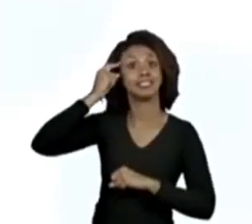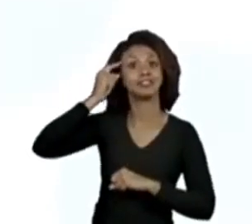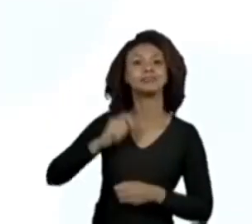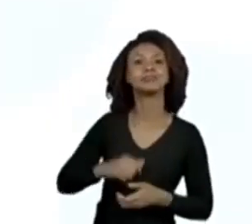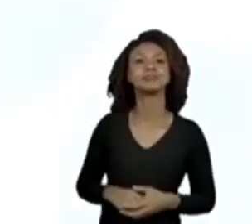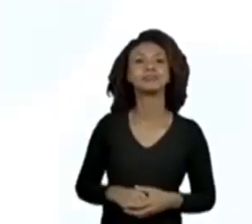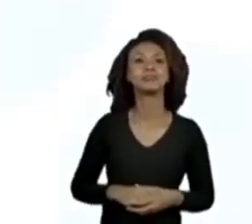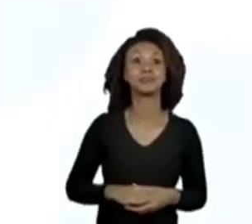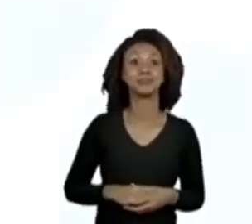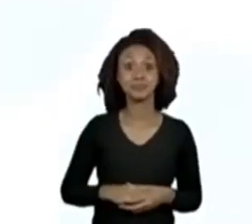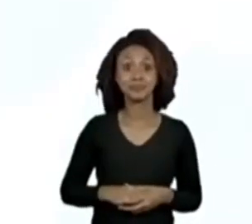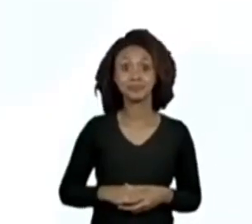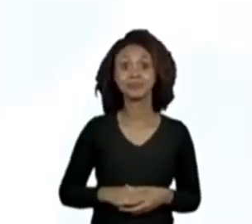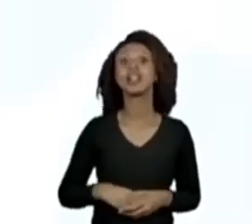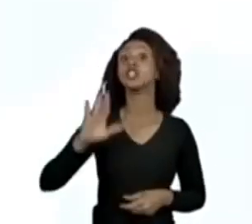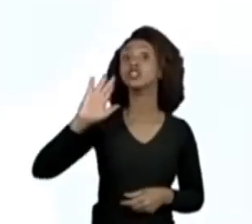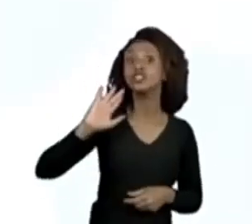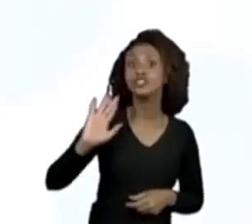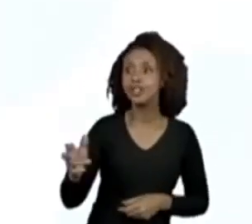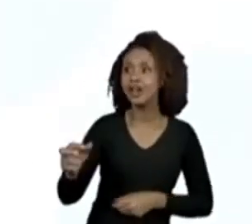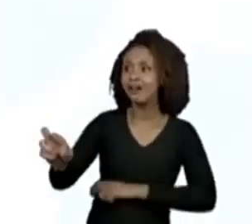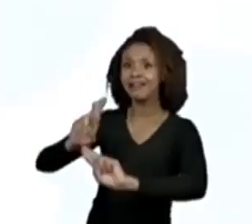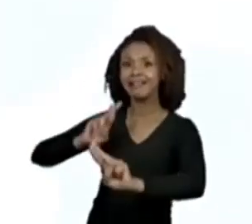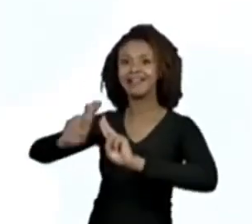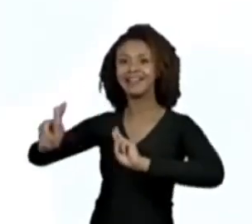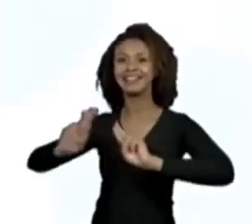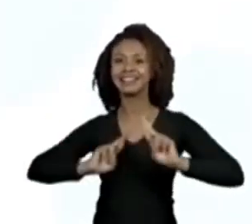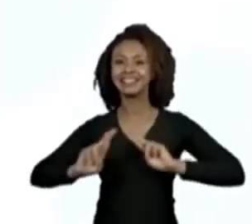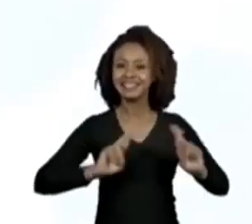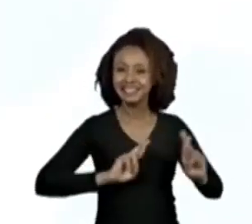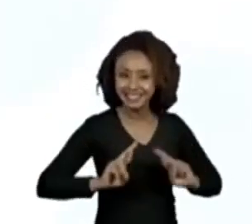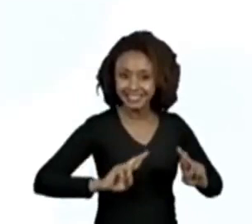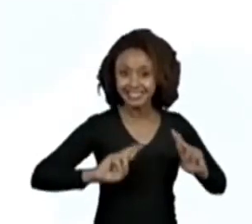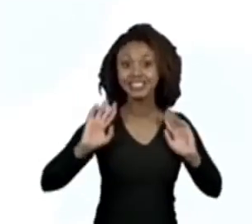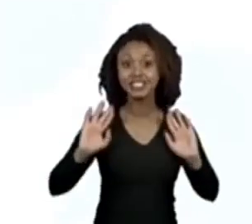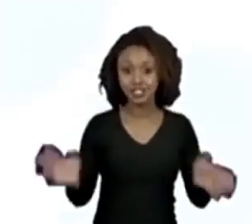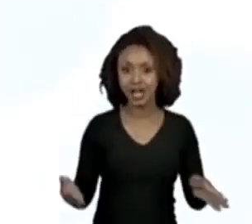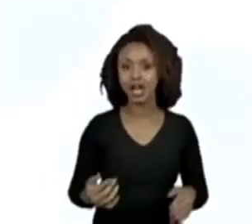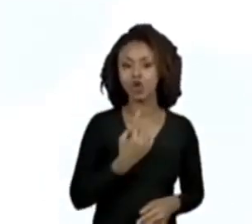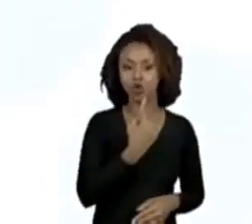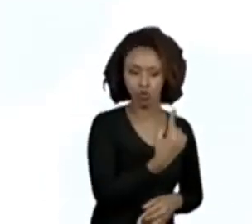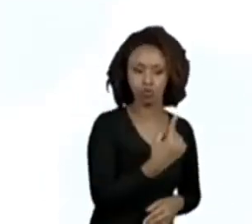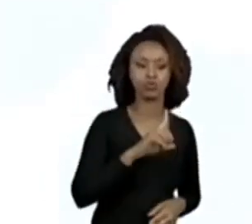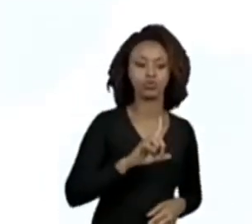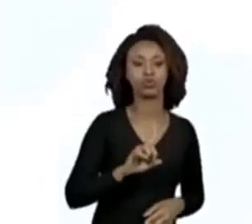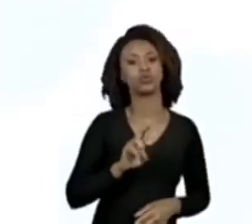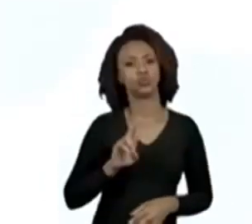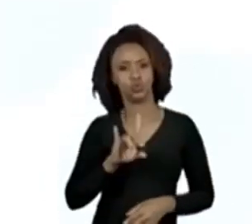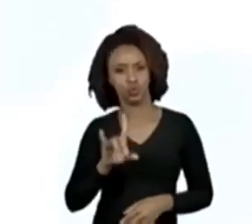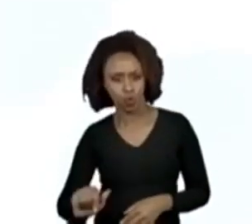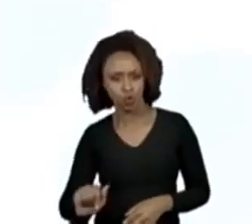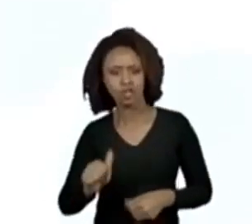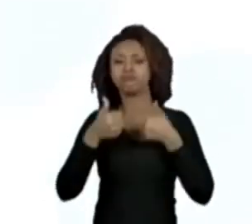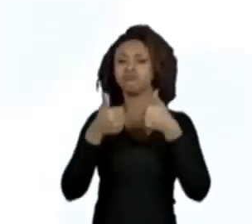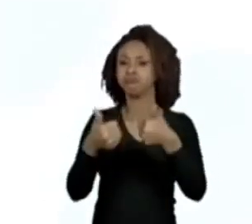Já estão respondendo, hein? Estão respondendo a quantidade que tem uma dúzia. São 12 laranjas. Vocês e a Maria Cecília